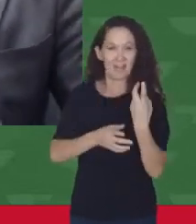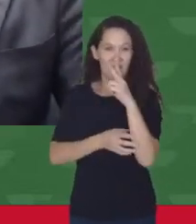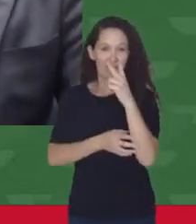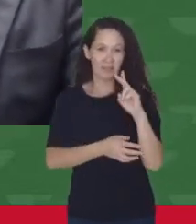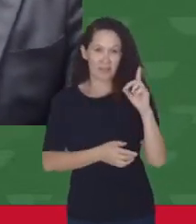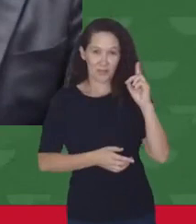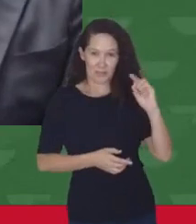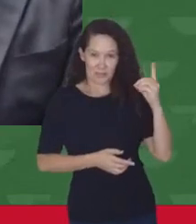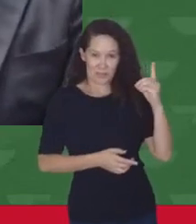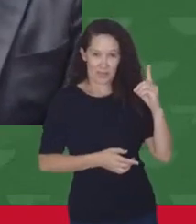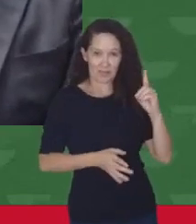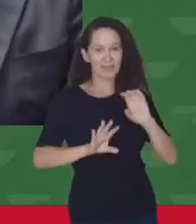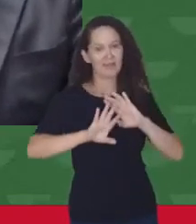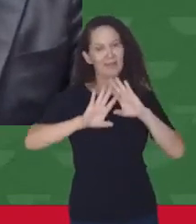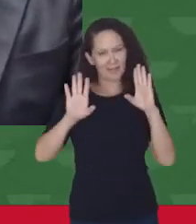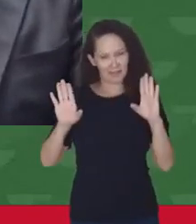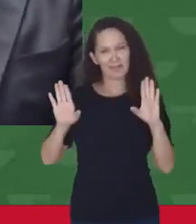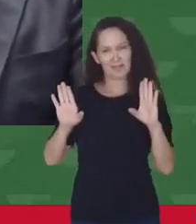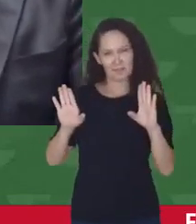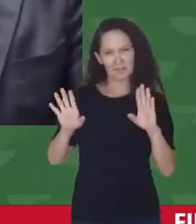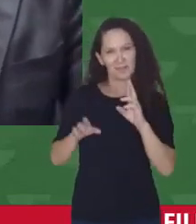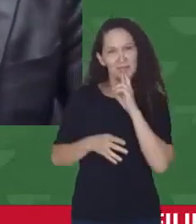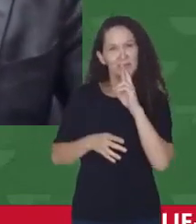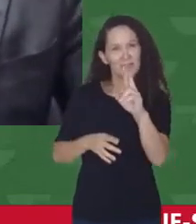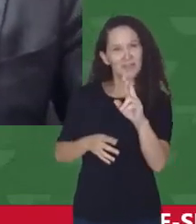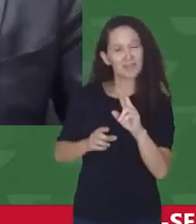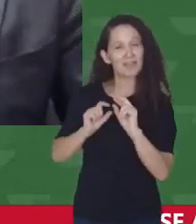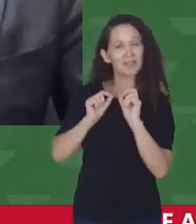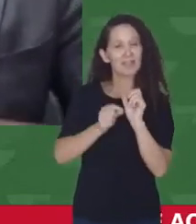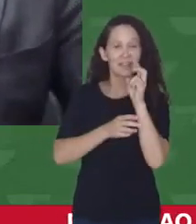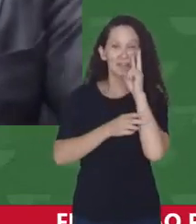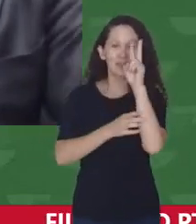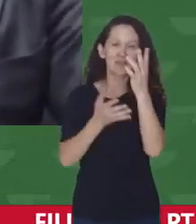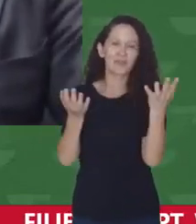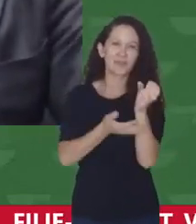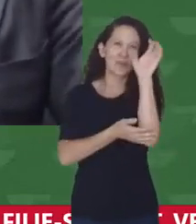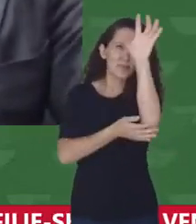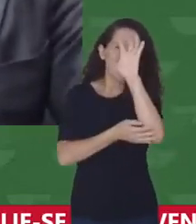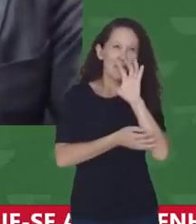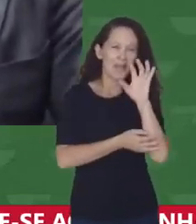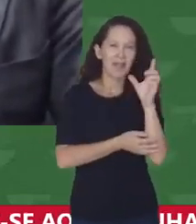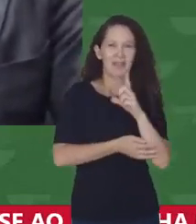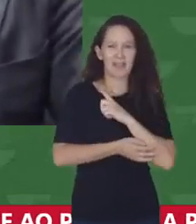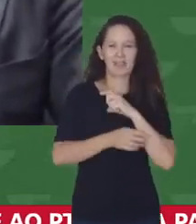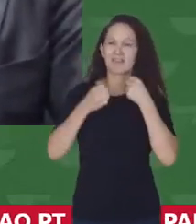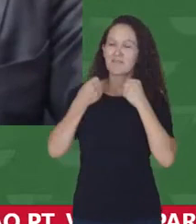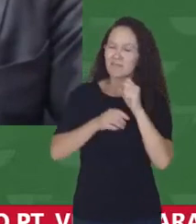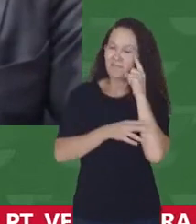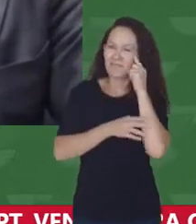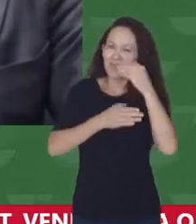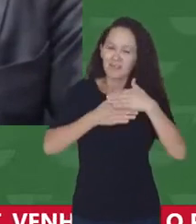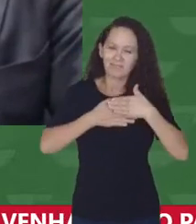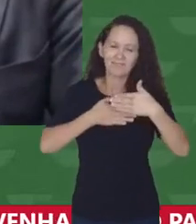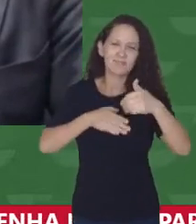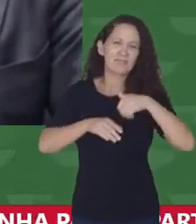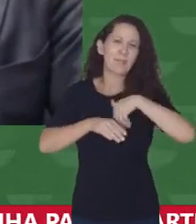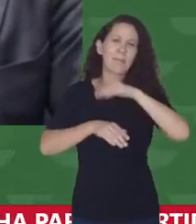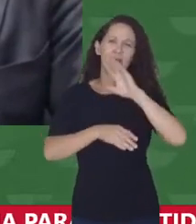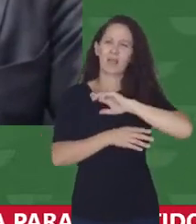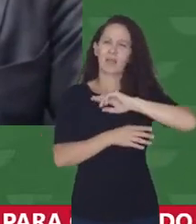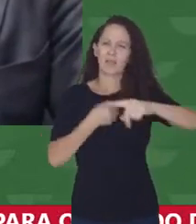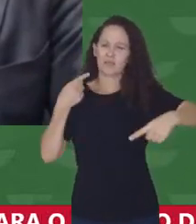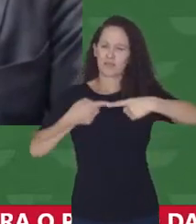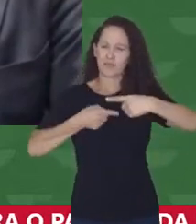Bom, obviamente que isso redundou no cenário que nós vemos hoje. Então nós teremos que pensar, além de uma